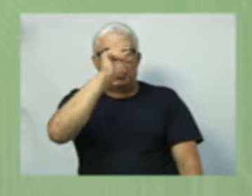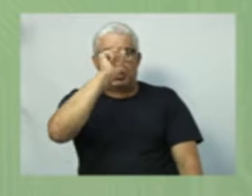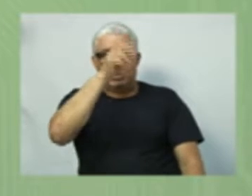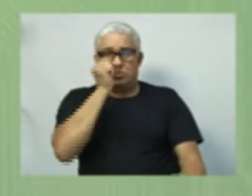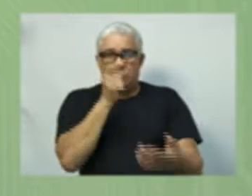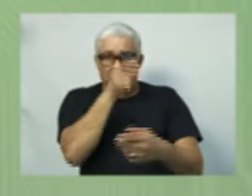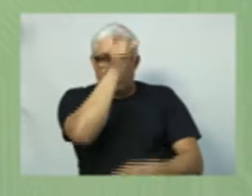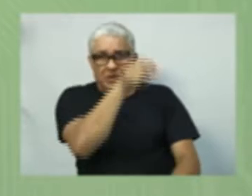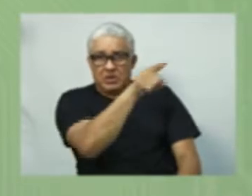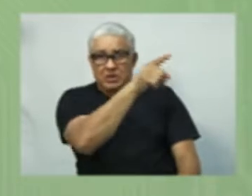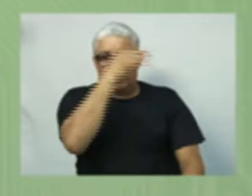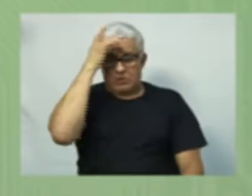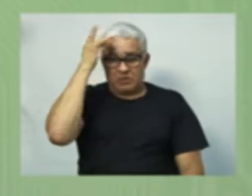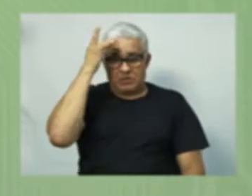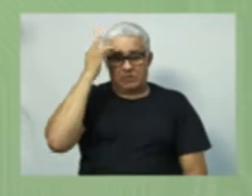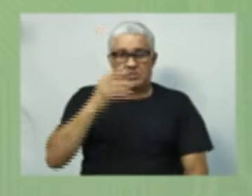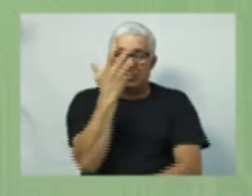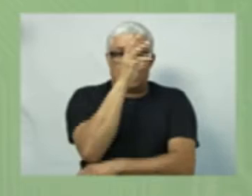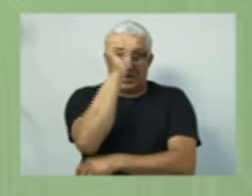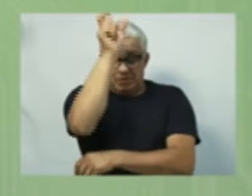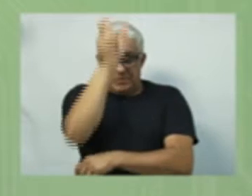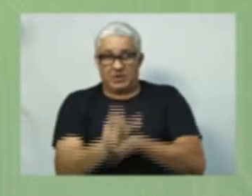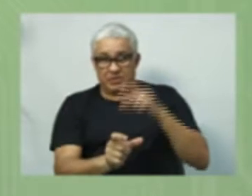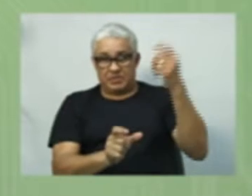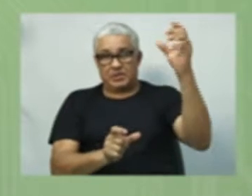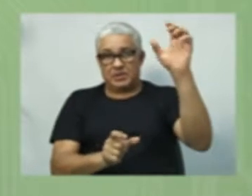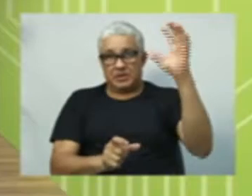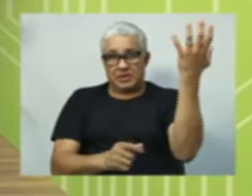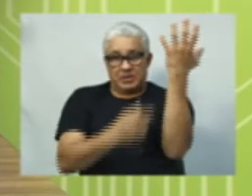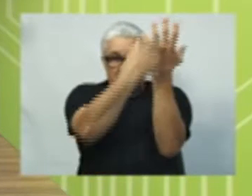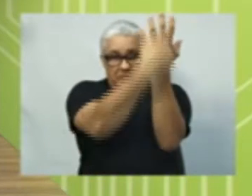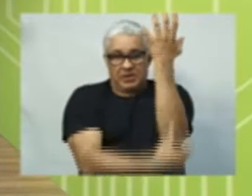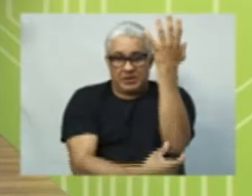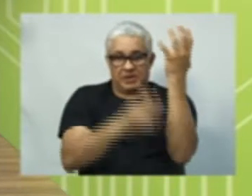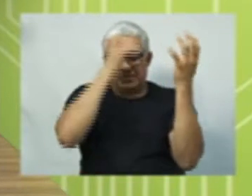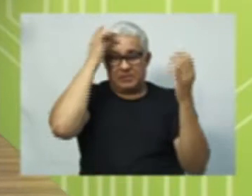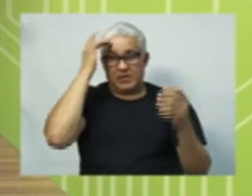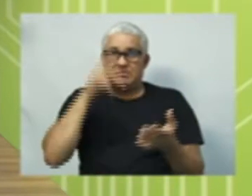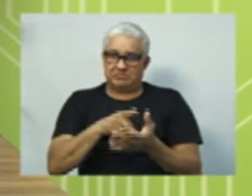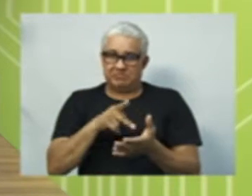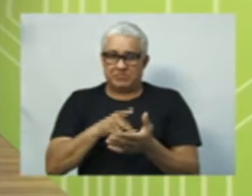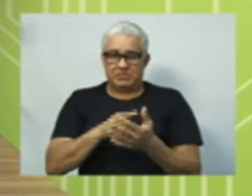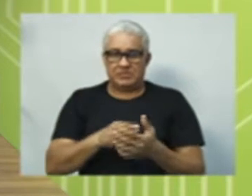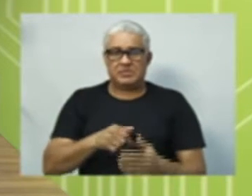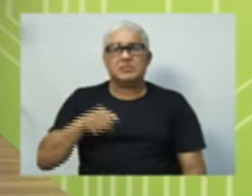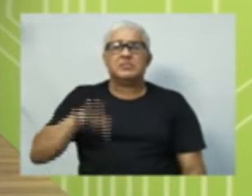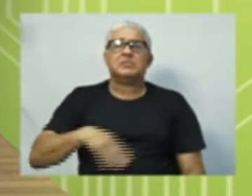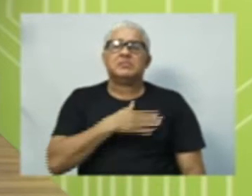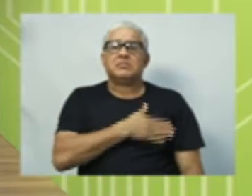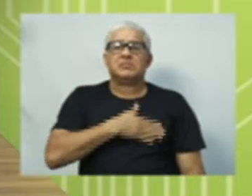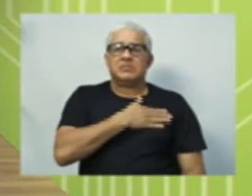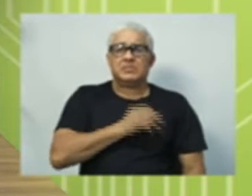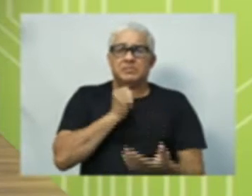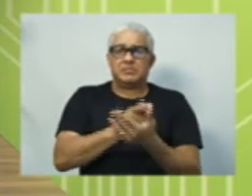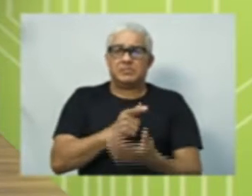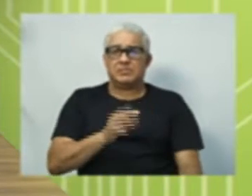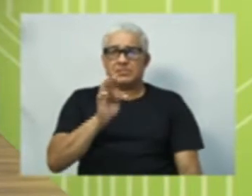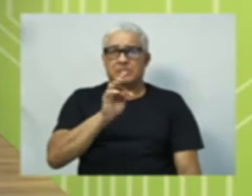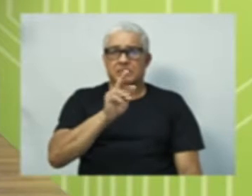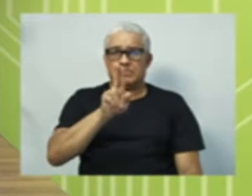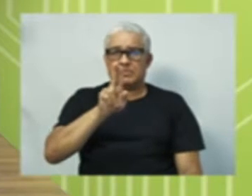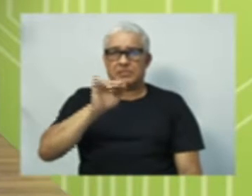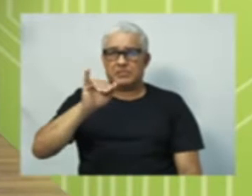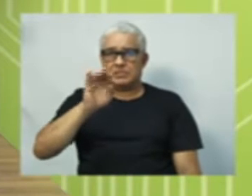cara atrás da árvore. Aluno, é ou não é verdade? Quem gosta de pagar tributo?